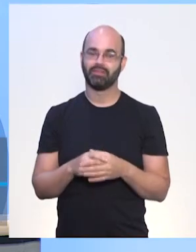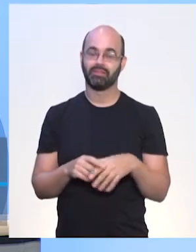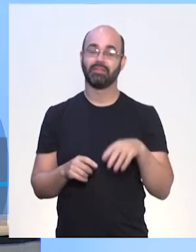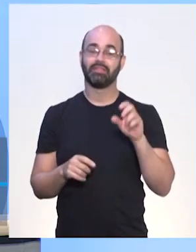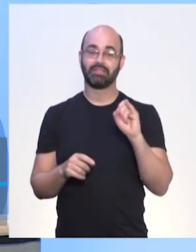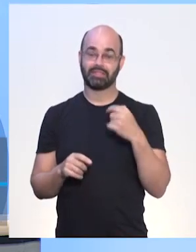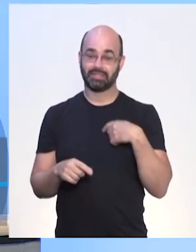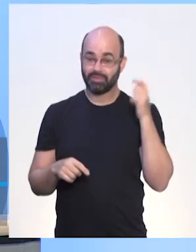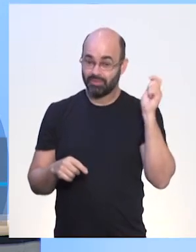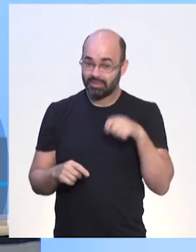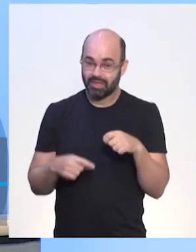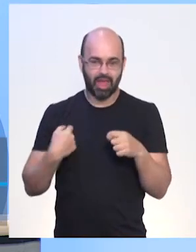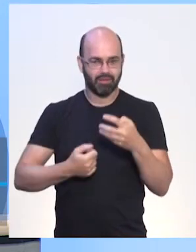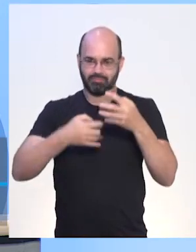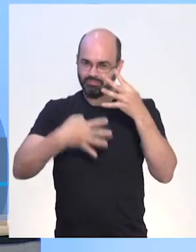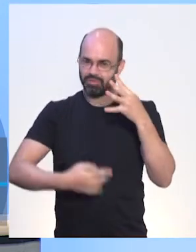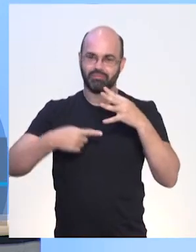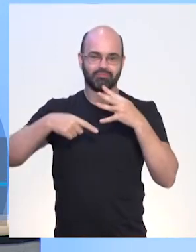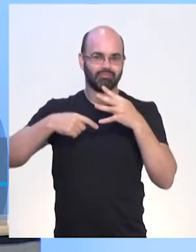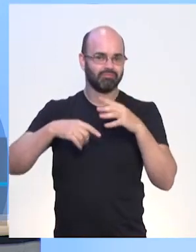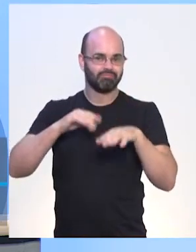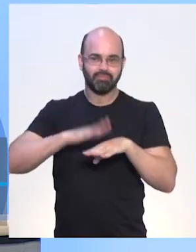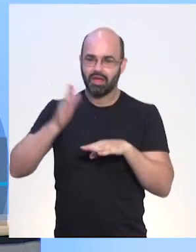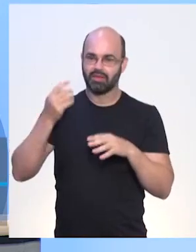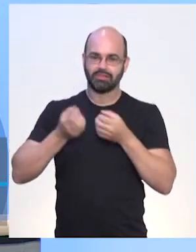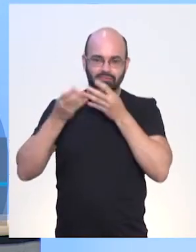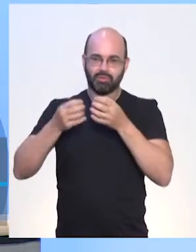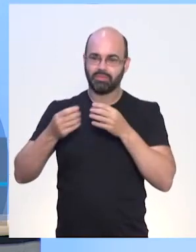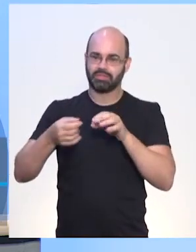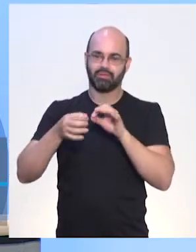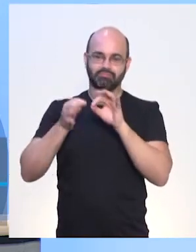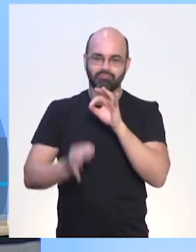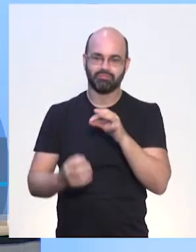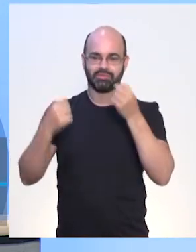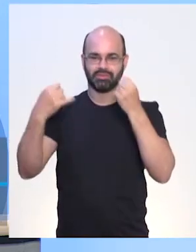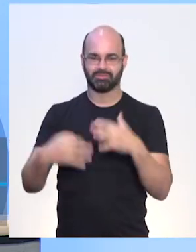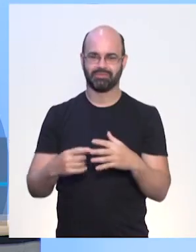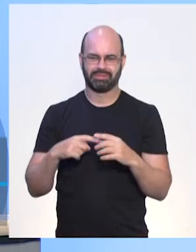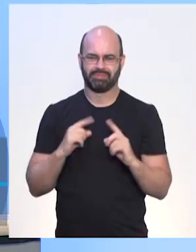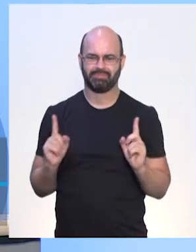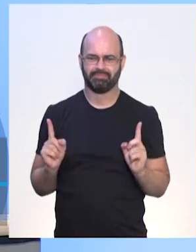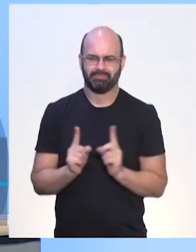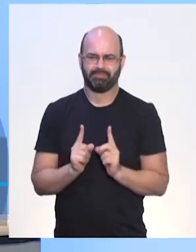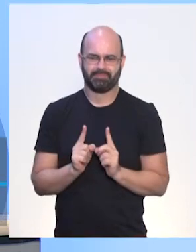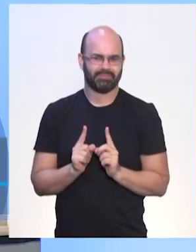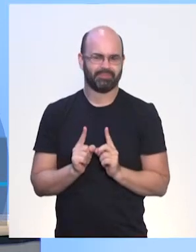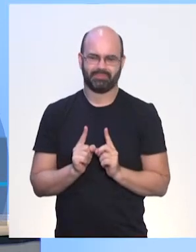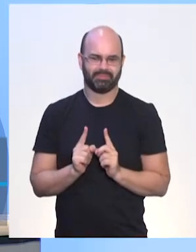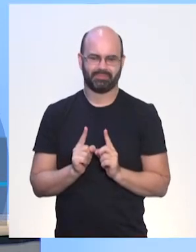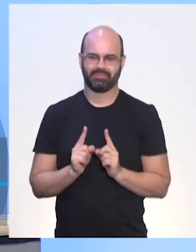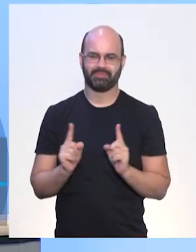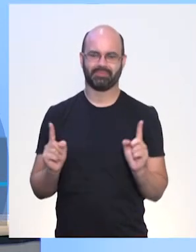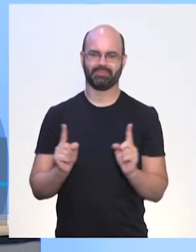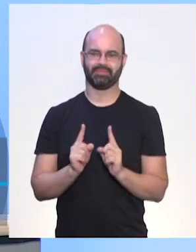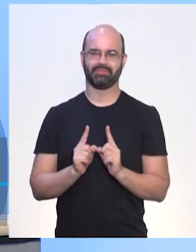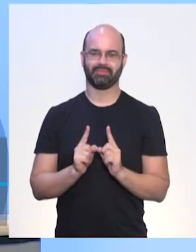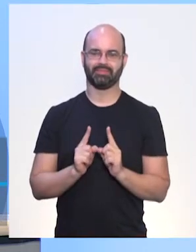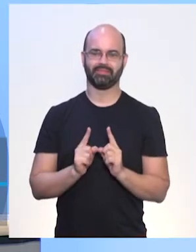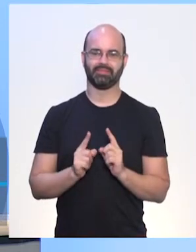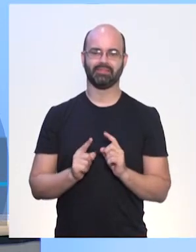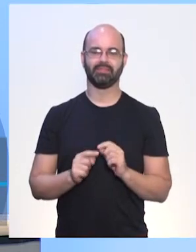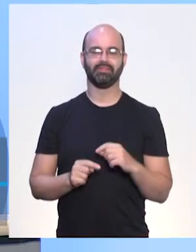colocado muito mais coisas tá acho assim que foi uma passa uma pincelada porque